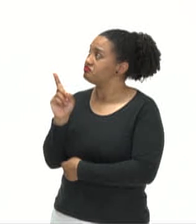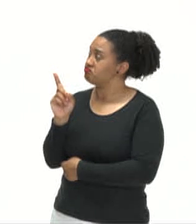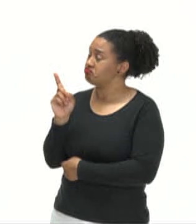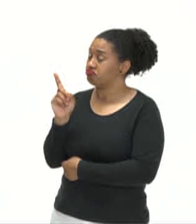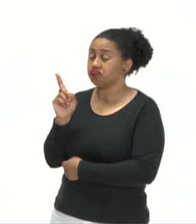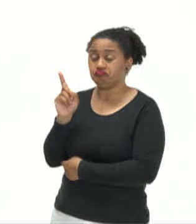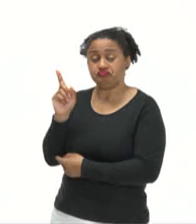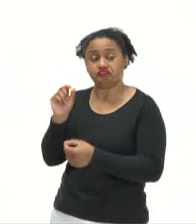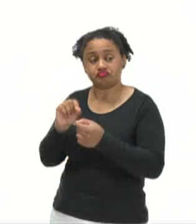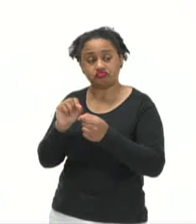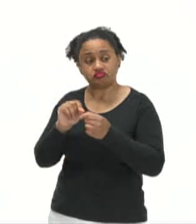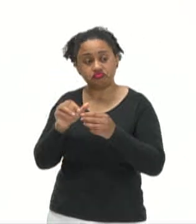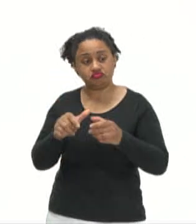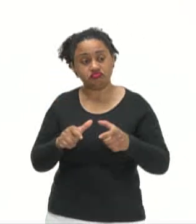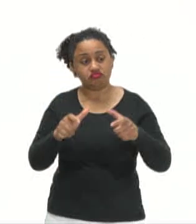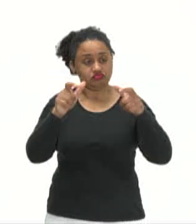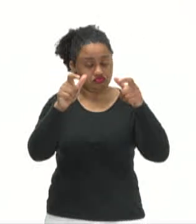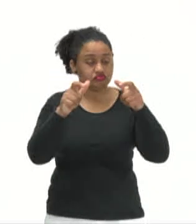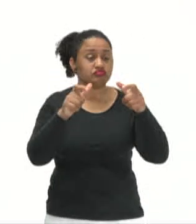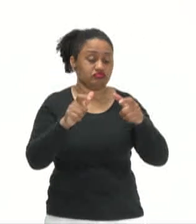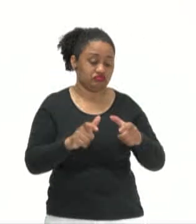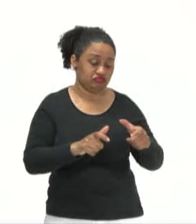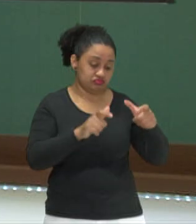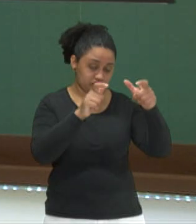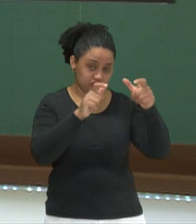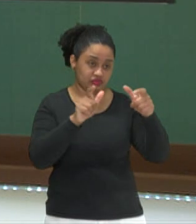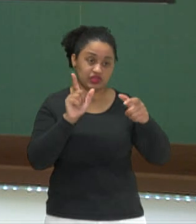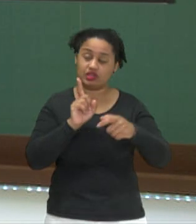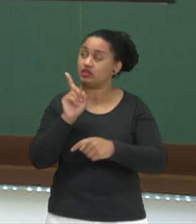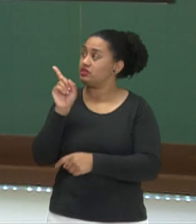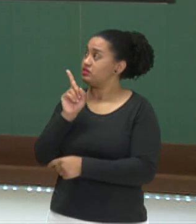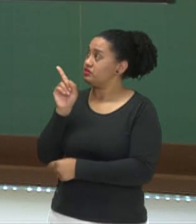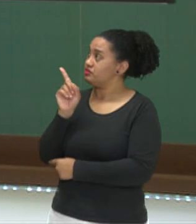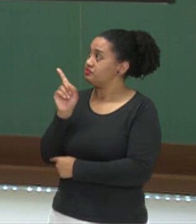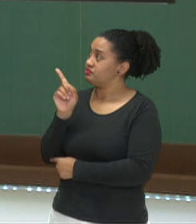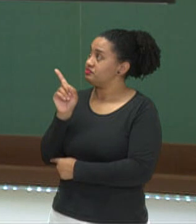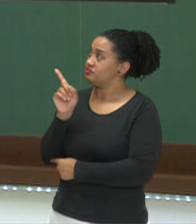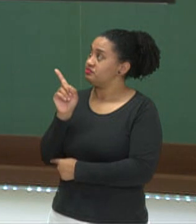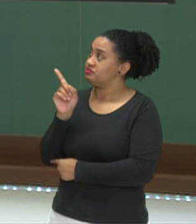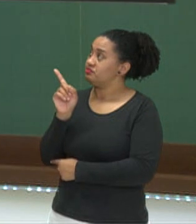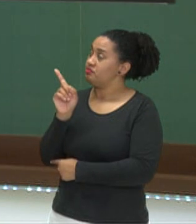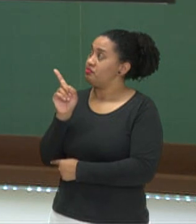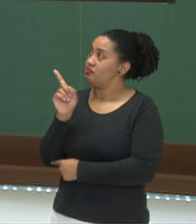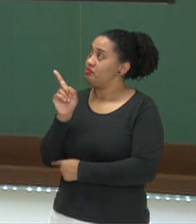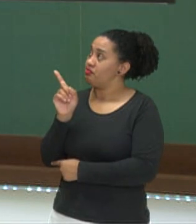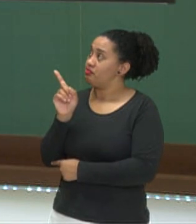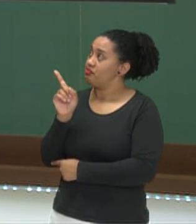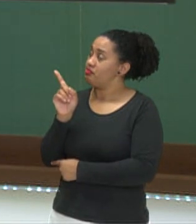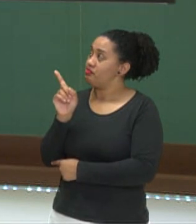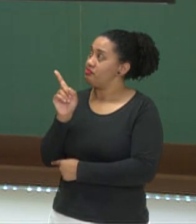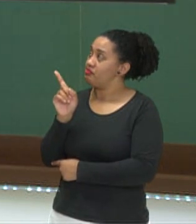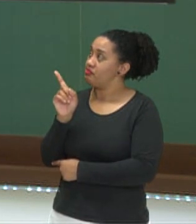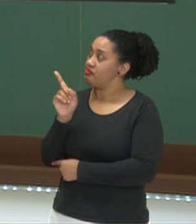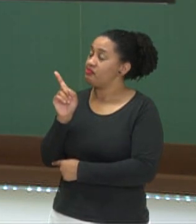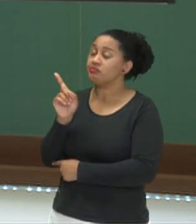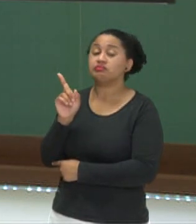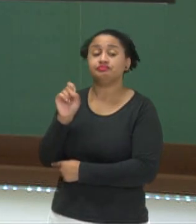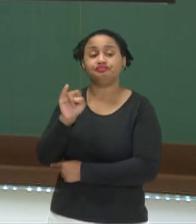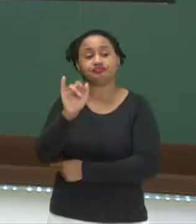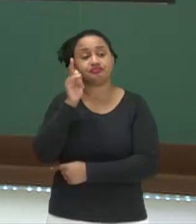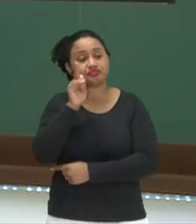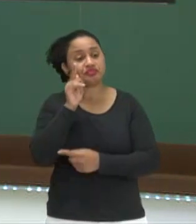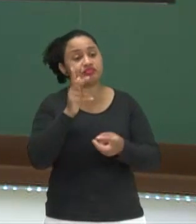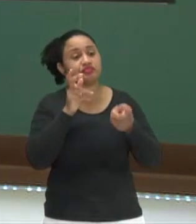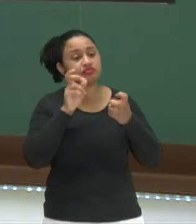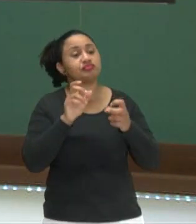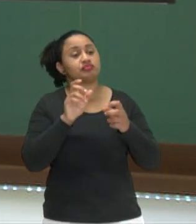fez, o prisma que a Suzana fez é exatamente esse, que é a base ortogonal, né? E lá, se você conseguiu